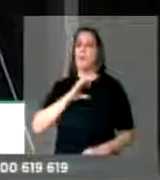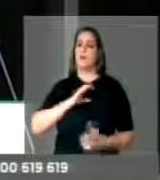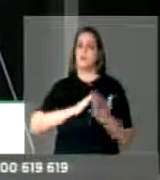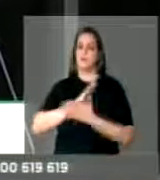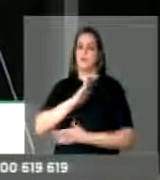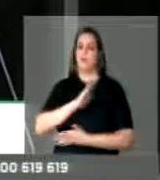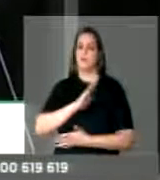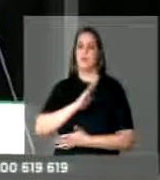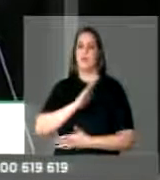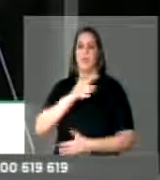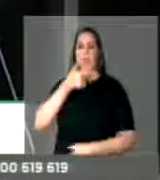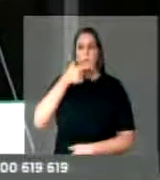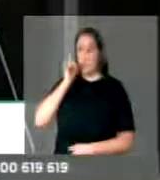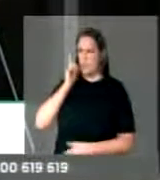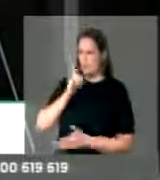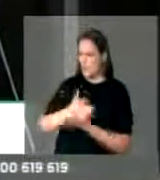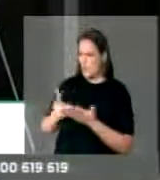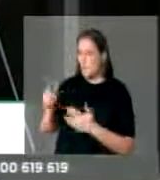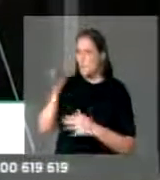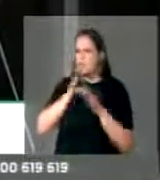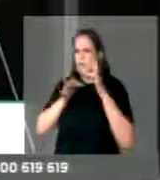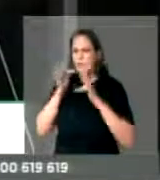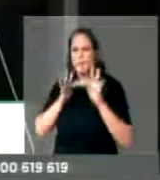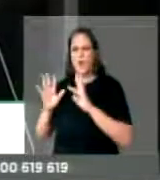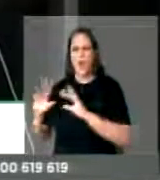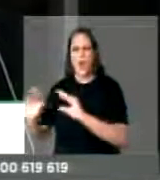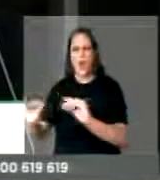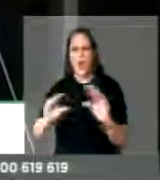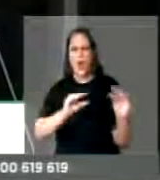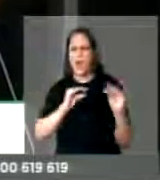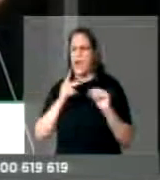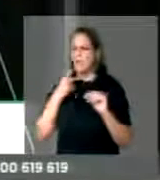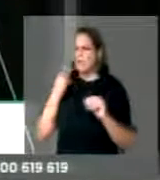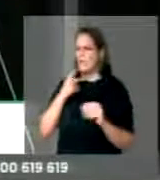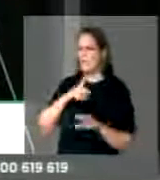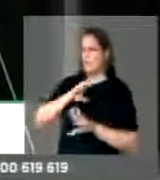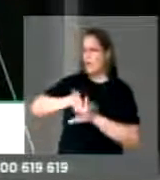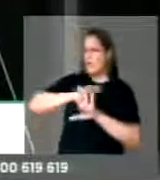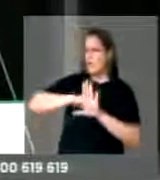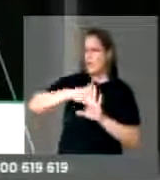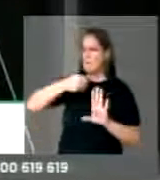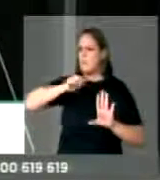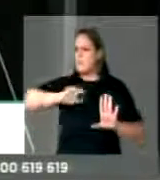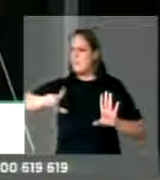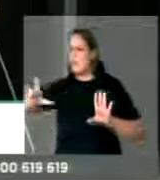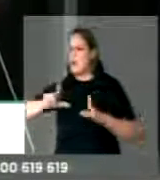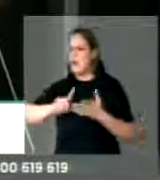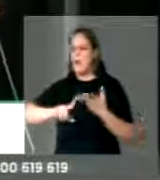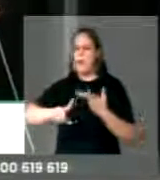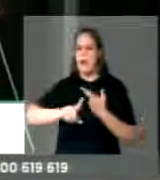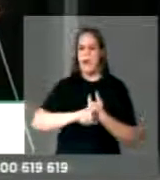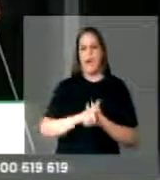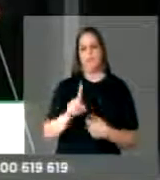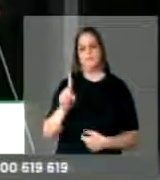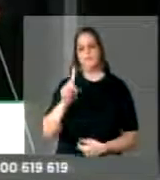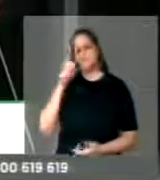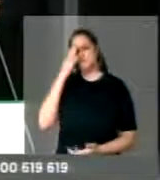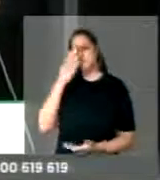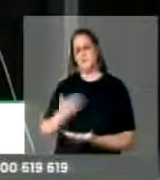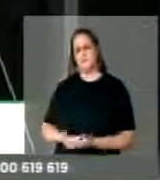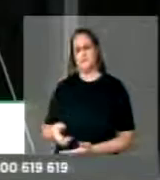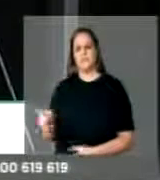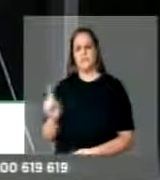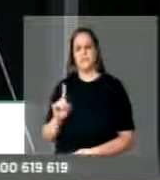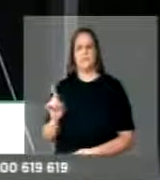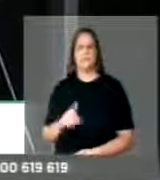está rolando desde ontem nos bastidores, dizendo que há uma conspiração do mal para atingir